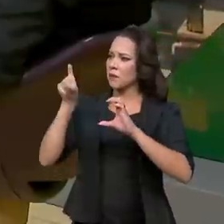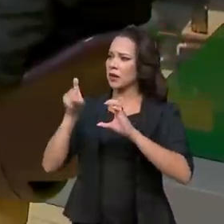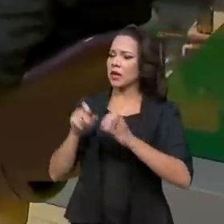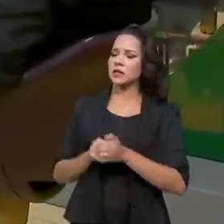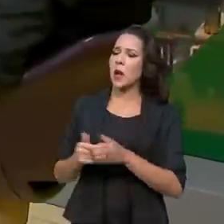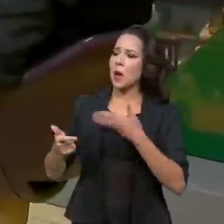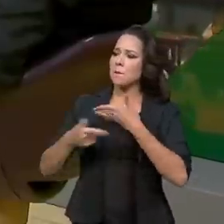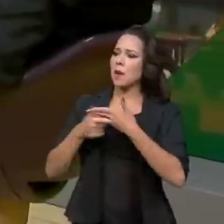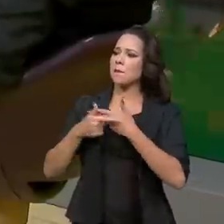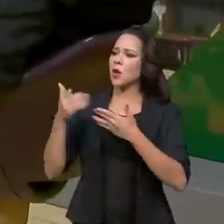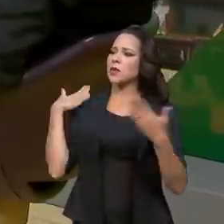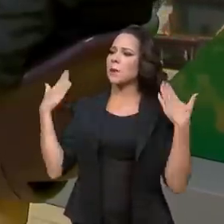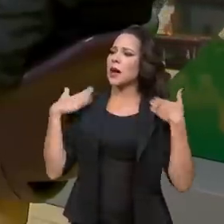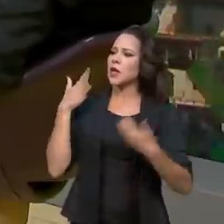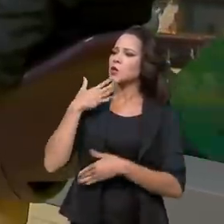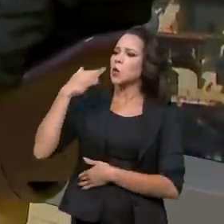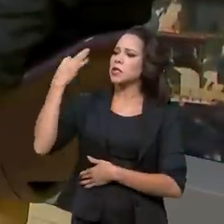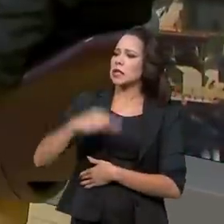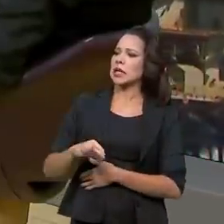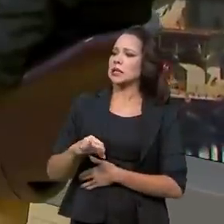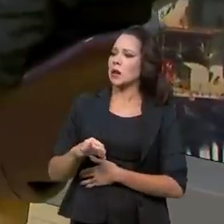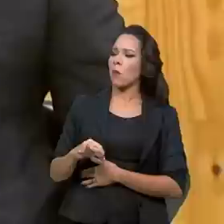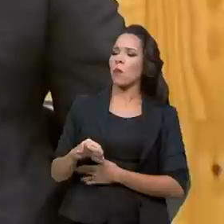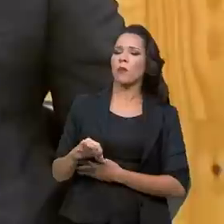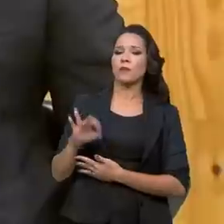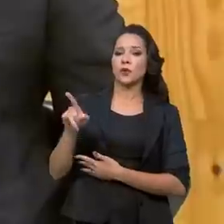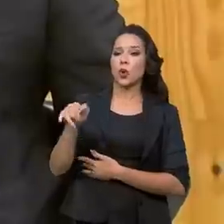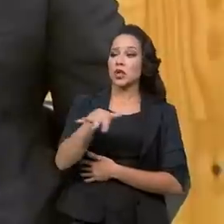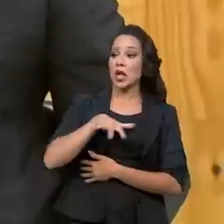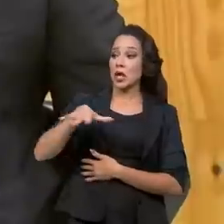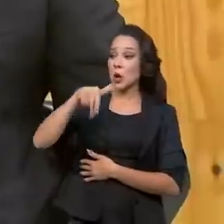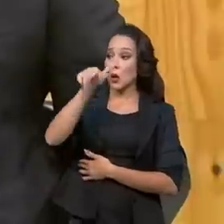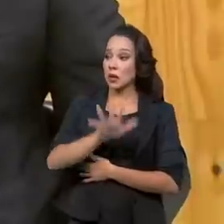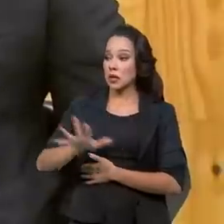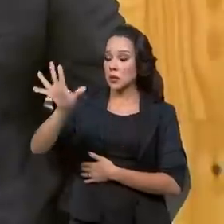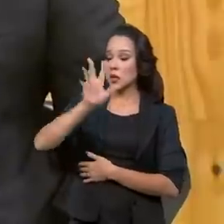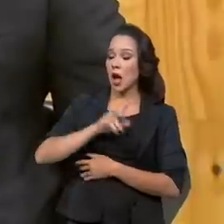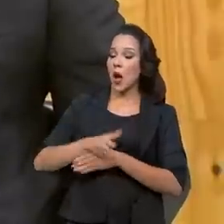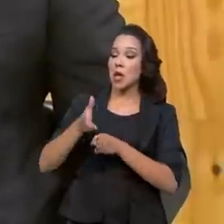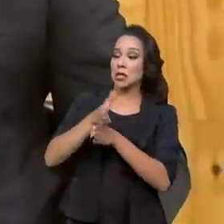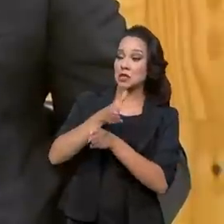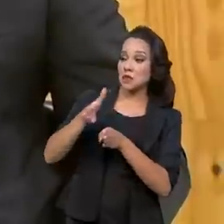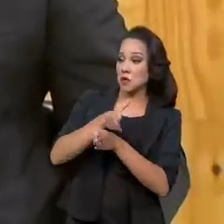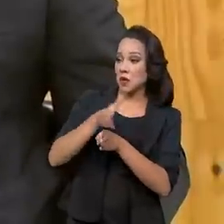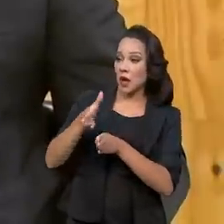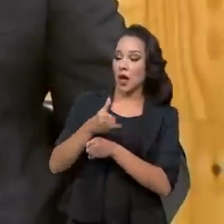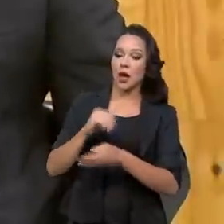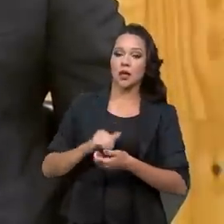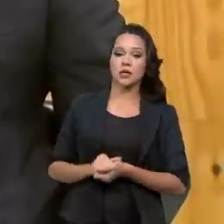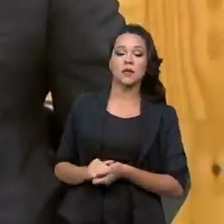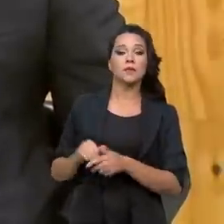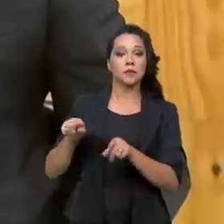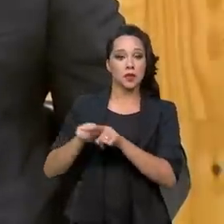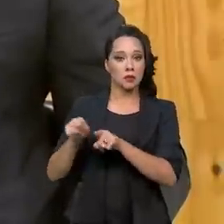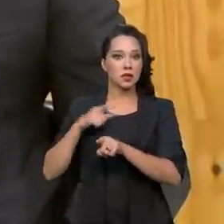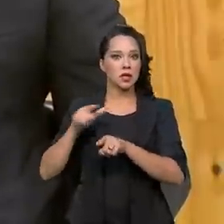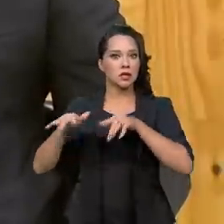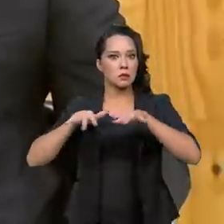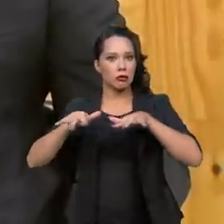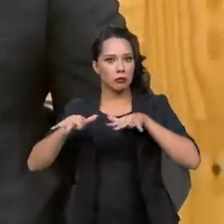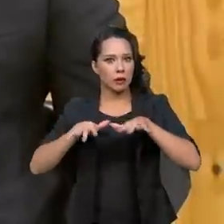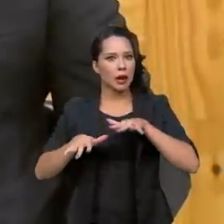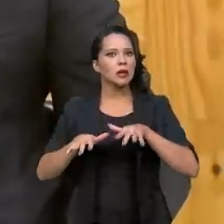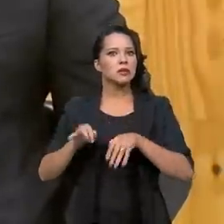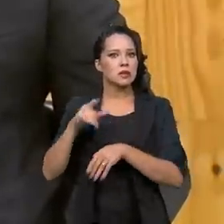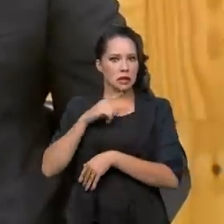esse papel da Marinha de consolidação do território nacional, das fronteiras, de debelar esses movimentos